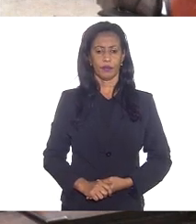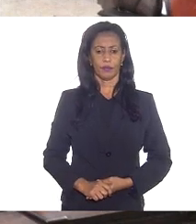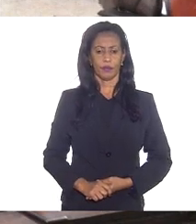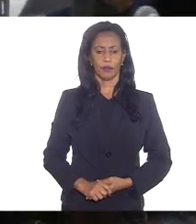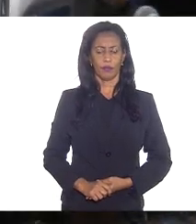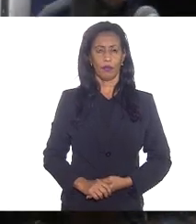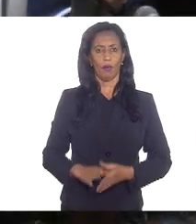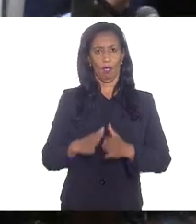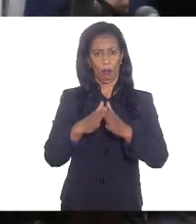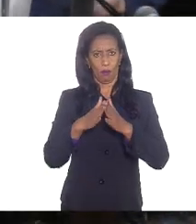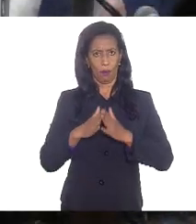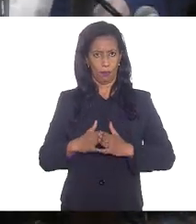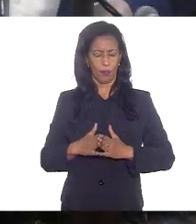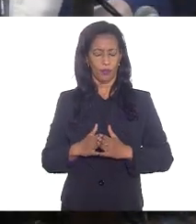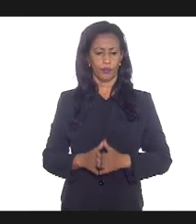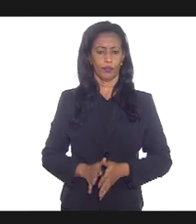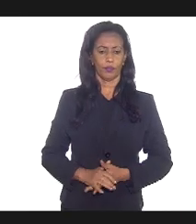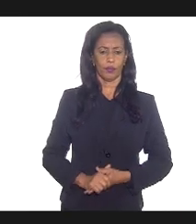Por favor, Alexandre.